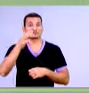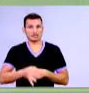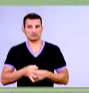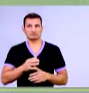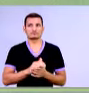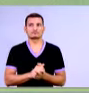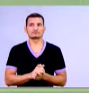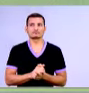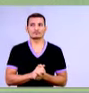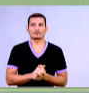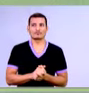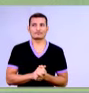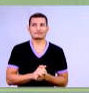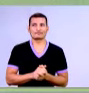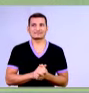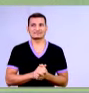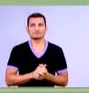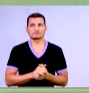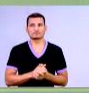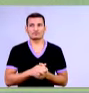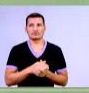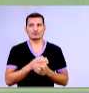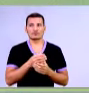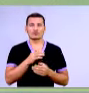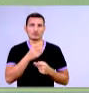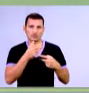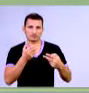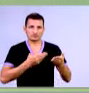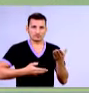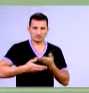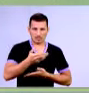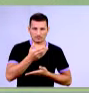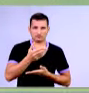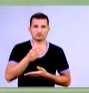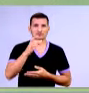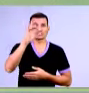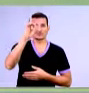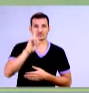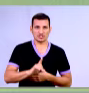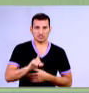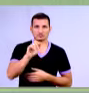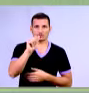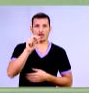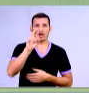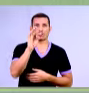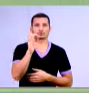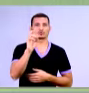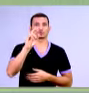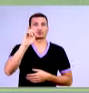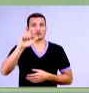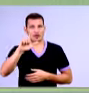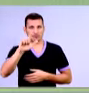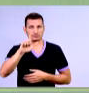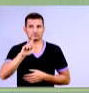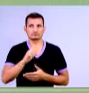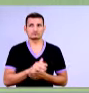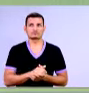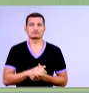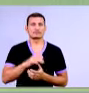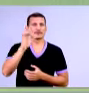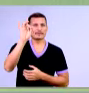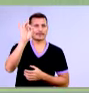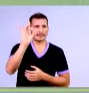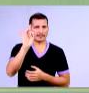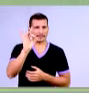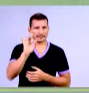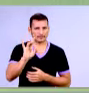questões relacionadas à propriedade e direitos autorais. Eu vou comentar com vocês cada um desses requisitos, mas percebam